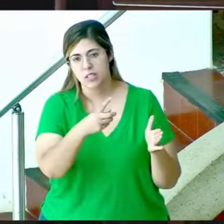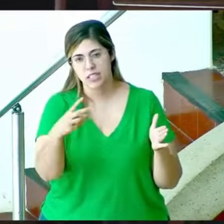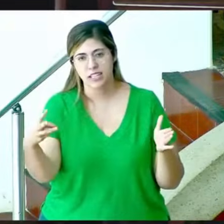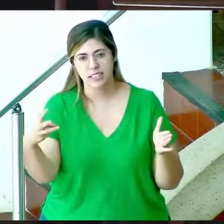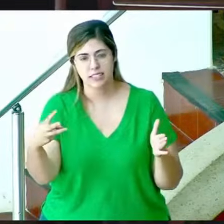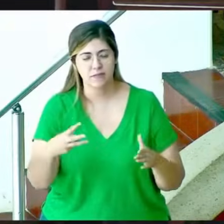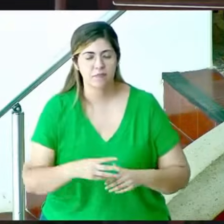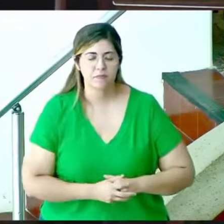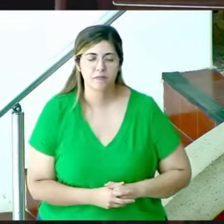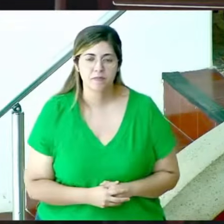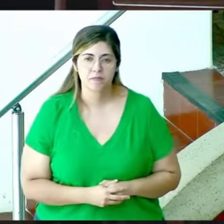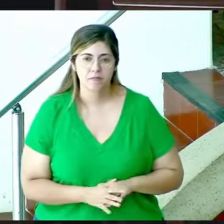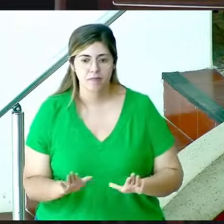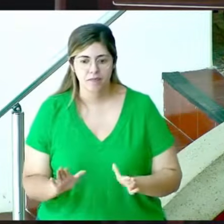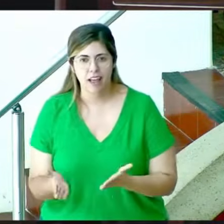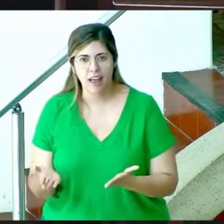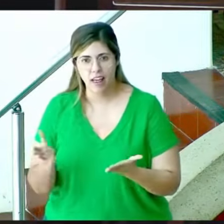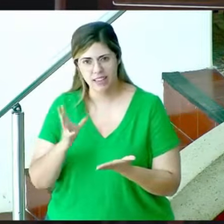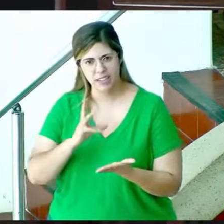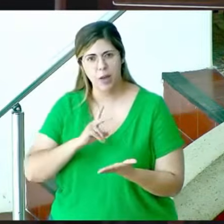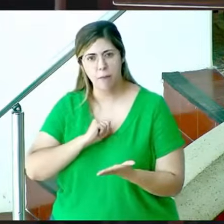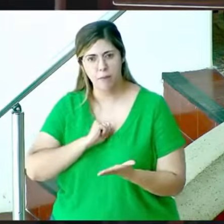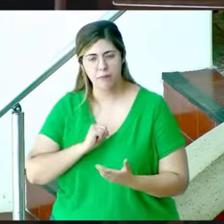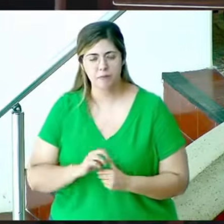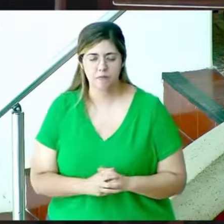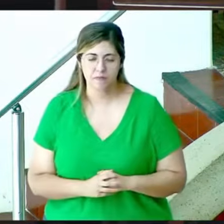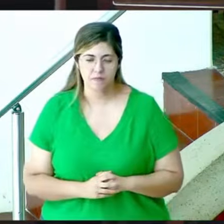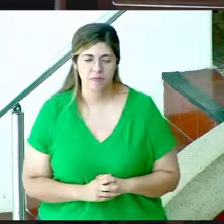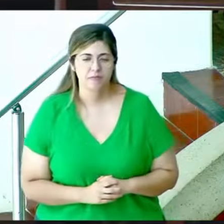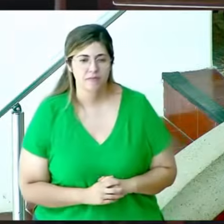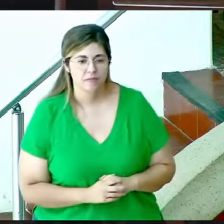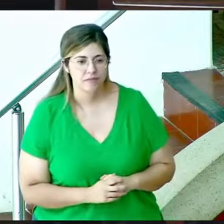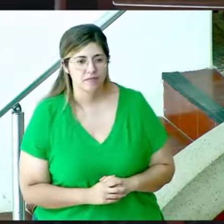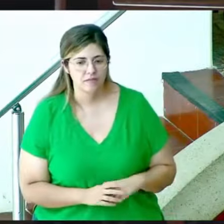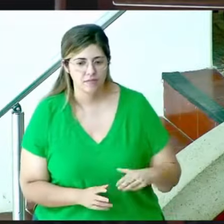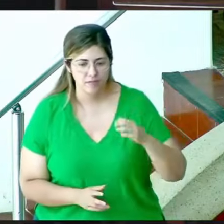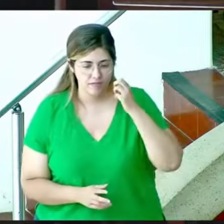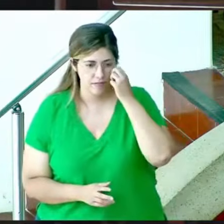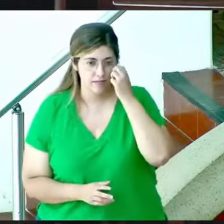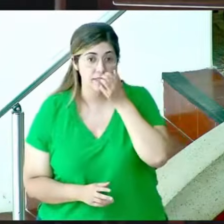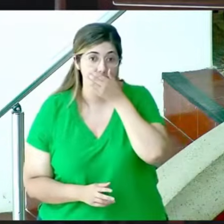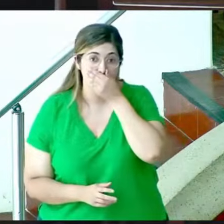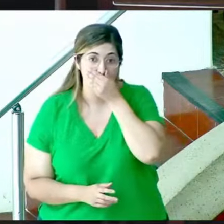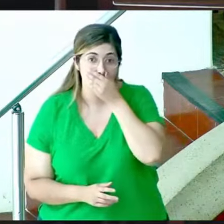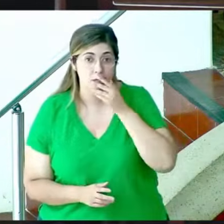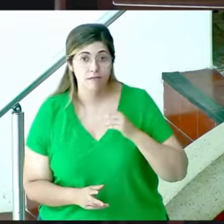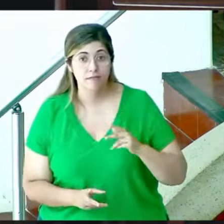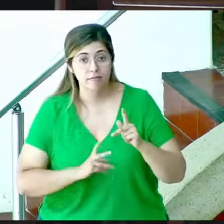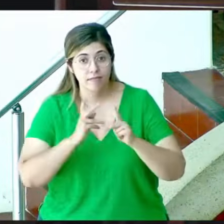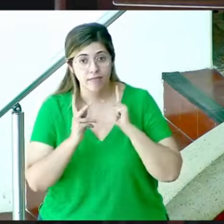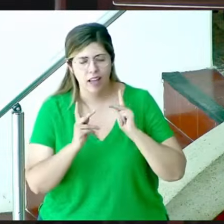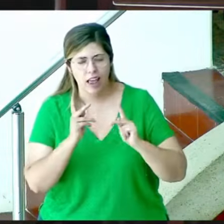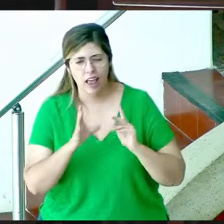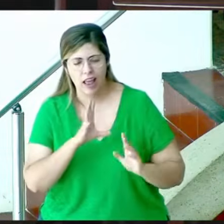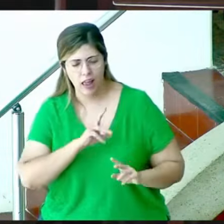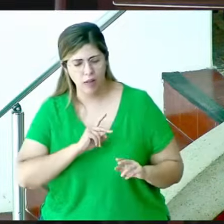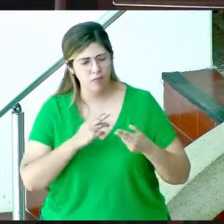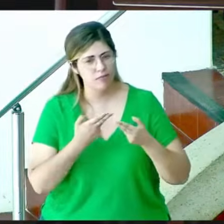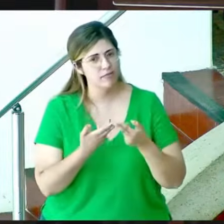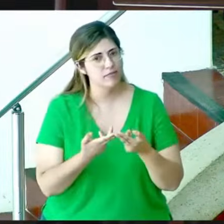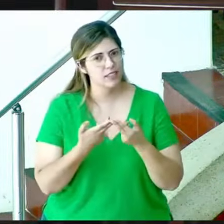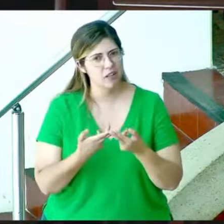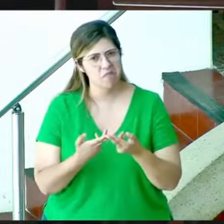realmente uma exaltação ao amor em 1 Coríntios 13. E fala muita coisa sobre o amor. E o amor é paciente, o amor não